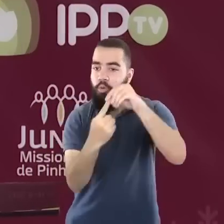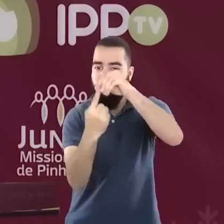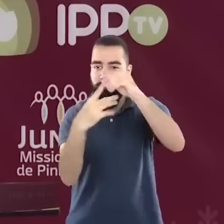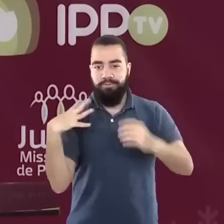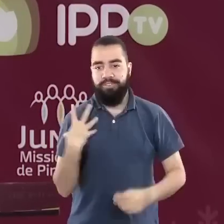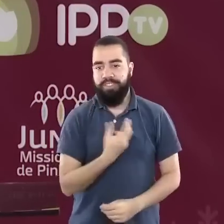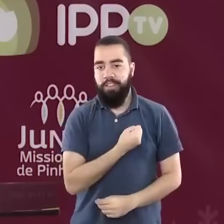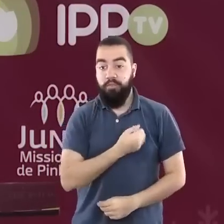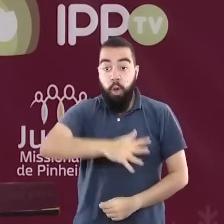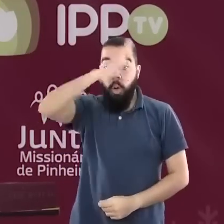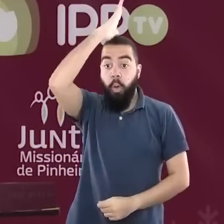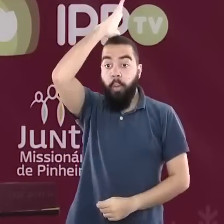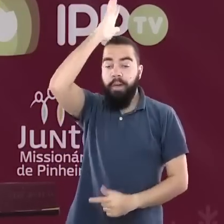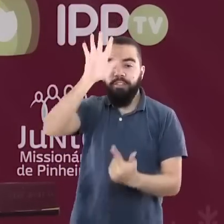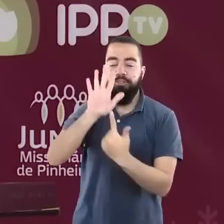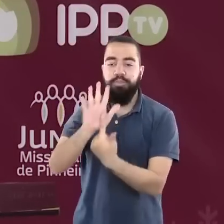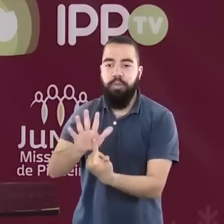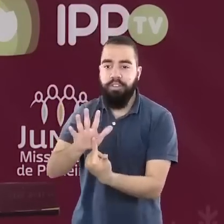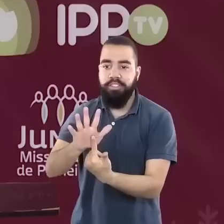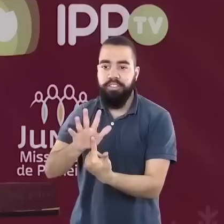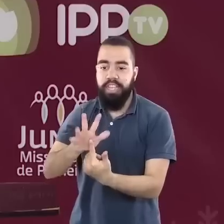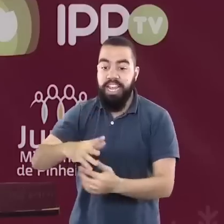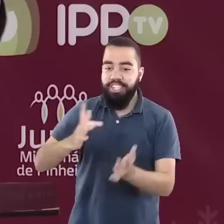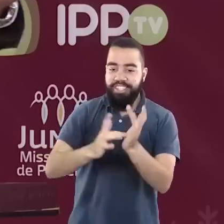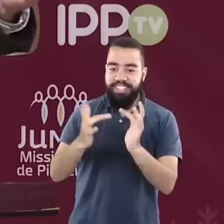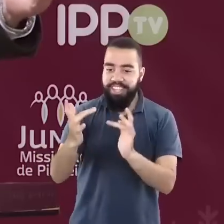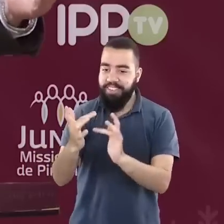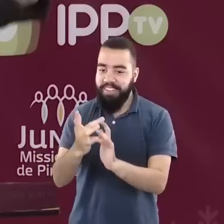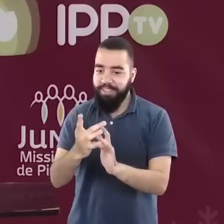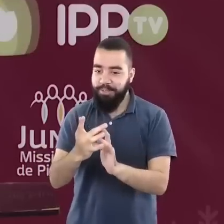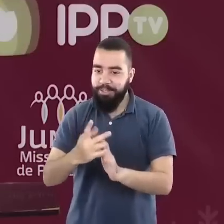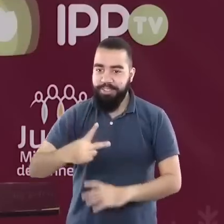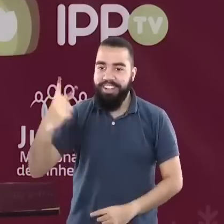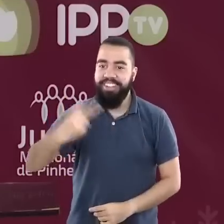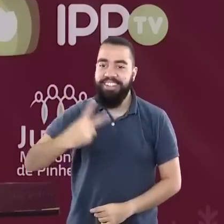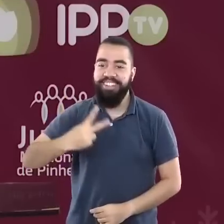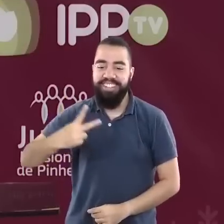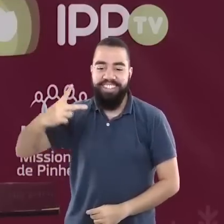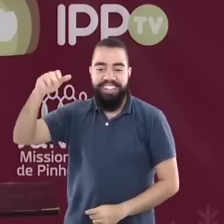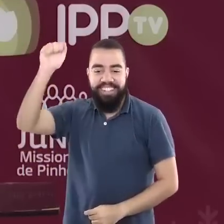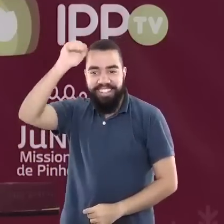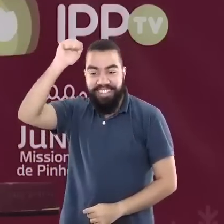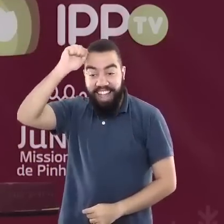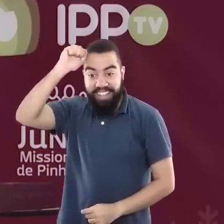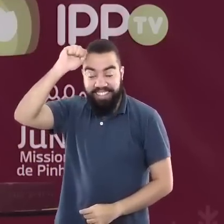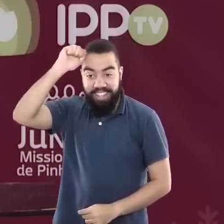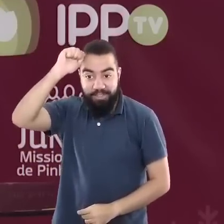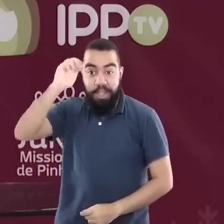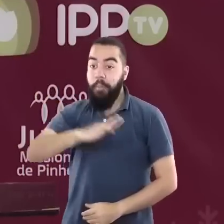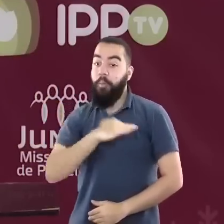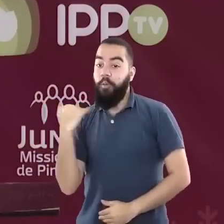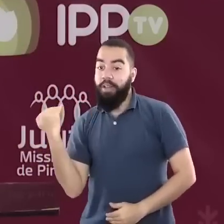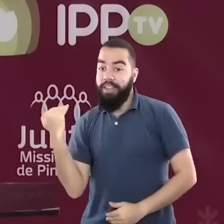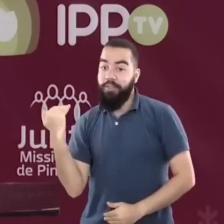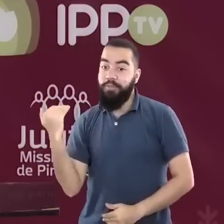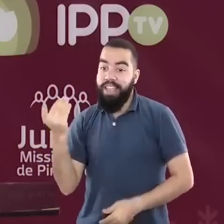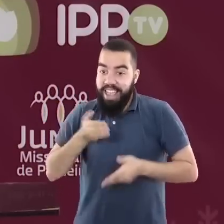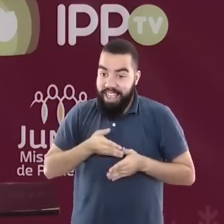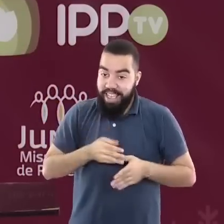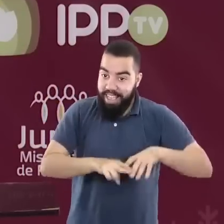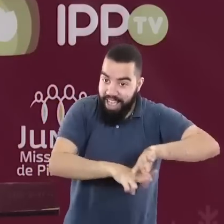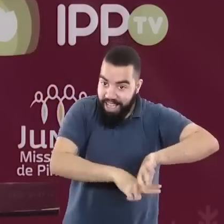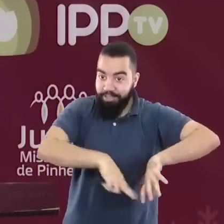Jesus como segundo Adão aquele que morreu e ressuscitou para a nossa justificação